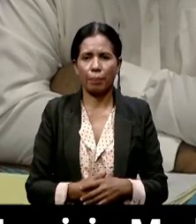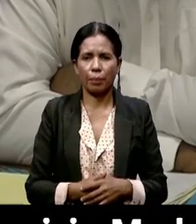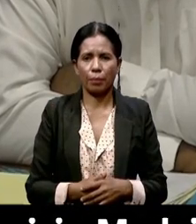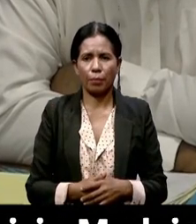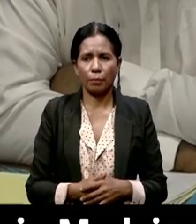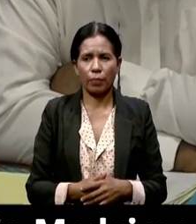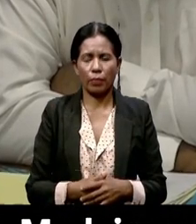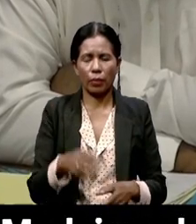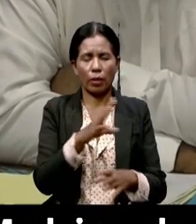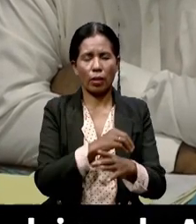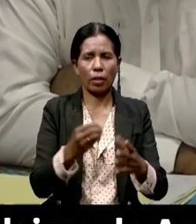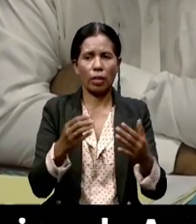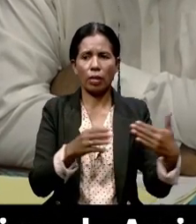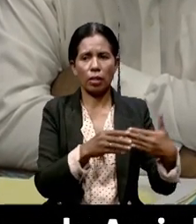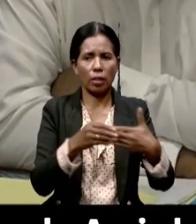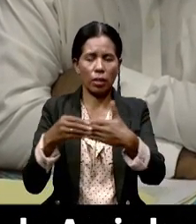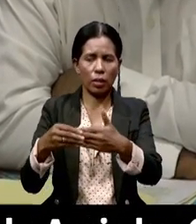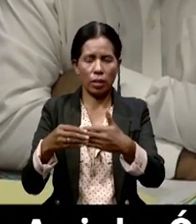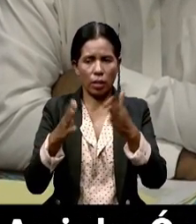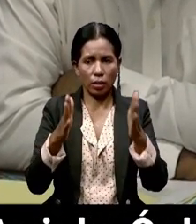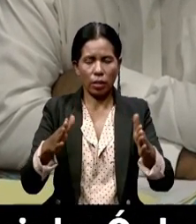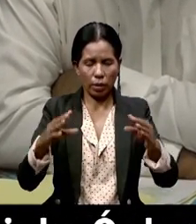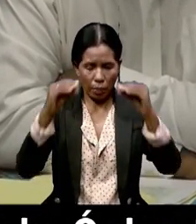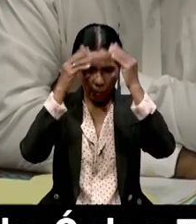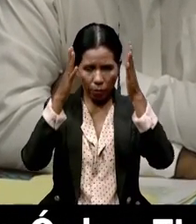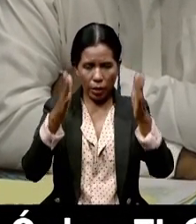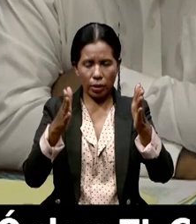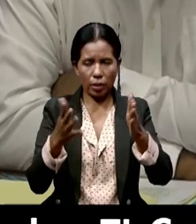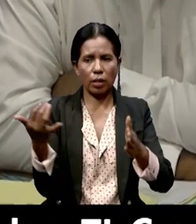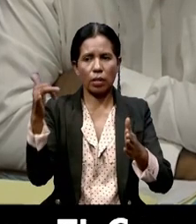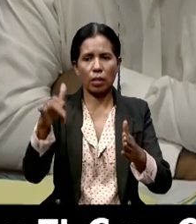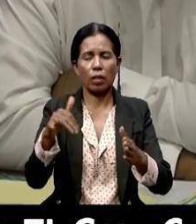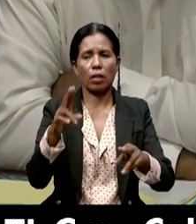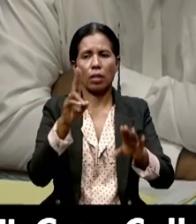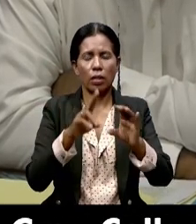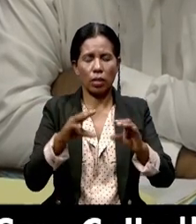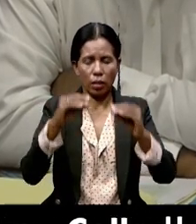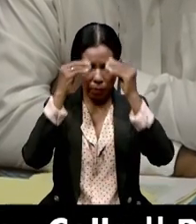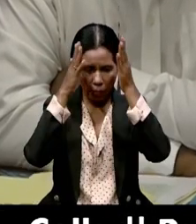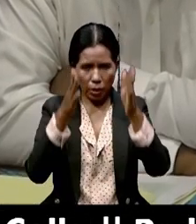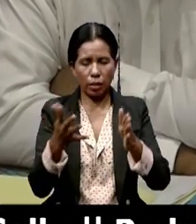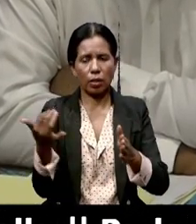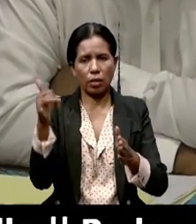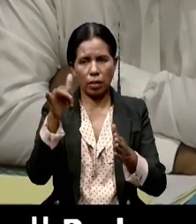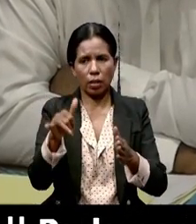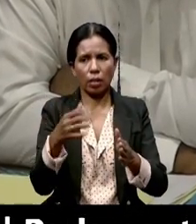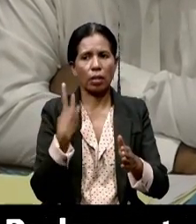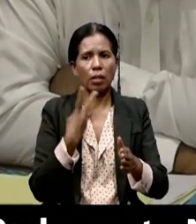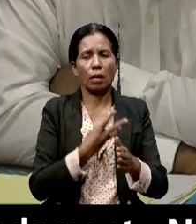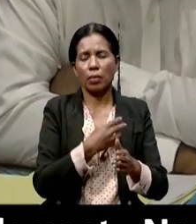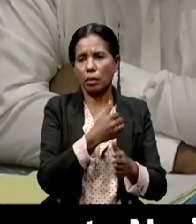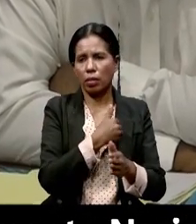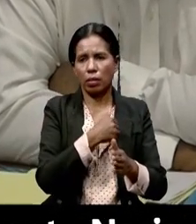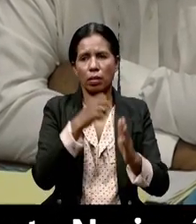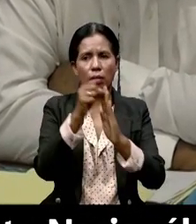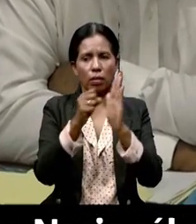ya liderasa mak mestri sih betul ho sarang ini kargo mak mestri. Ami sidau ke